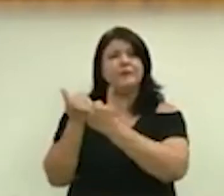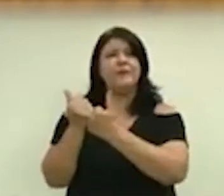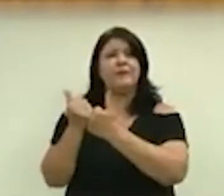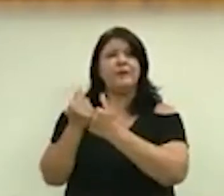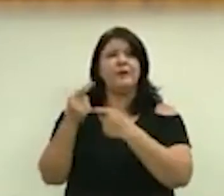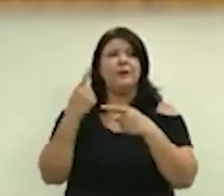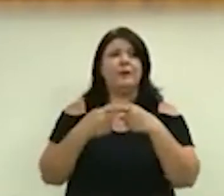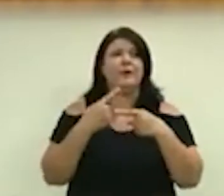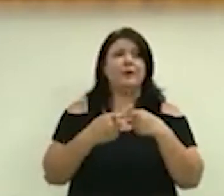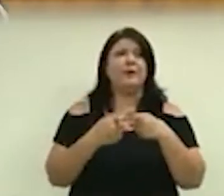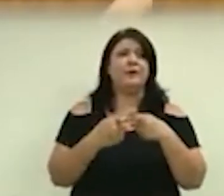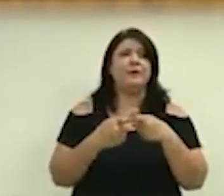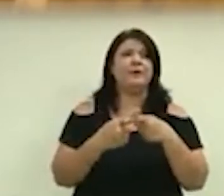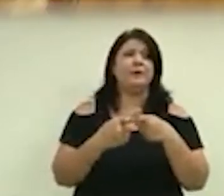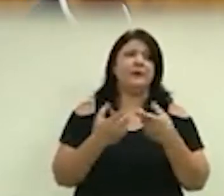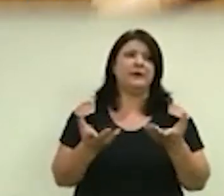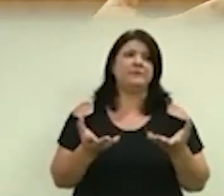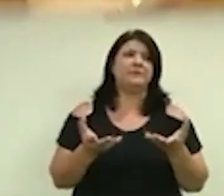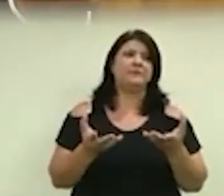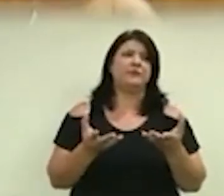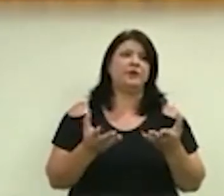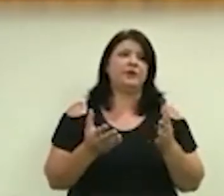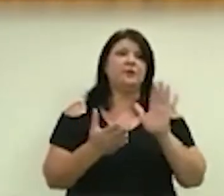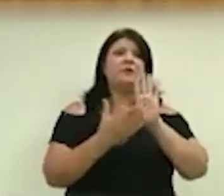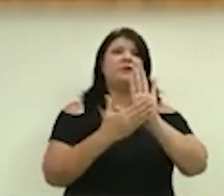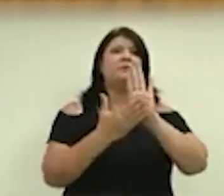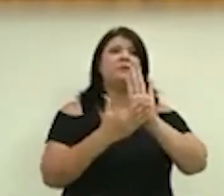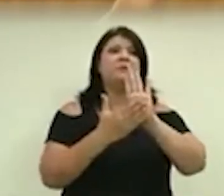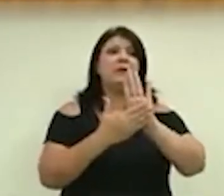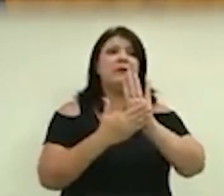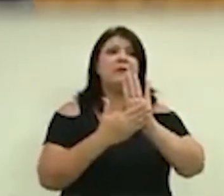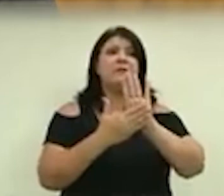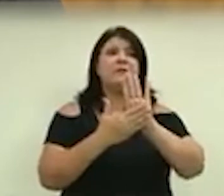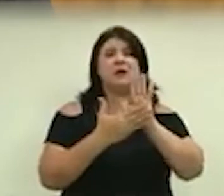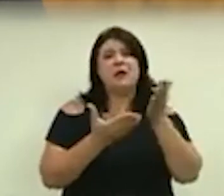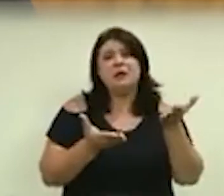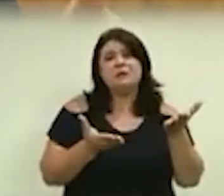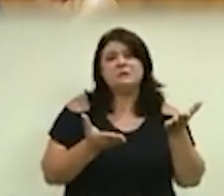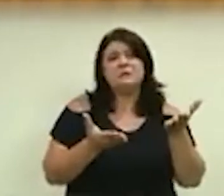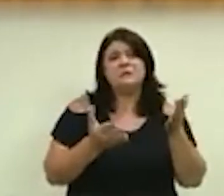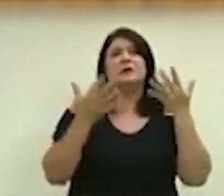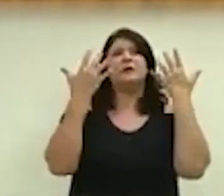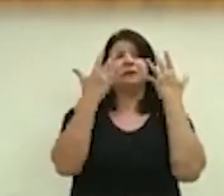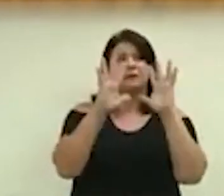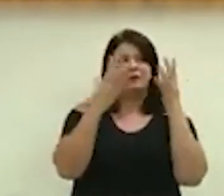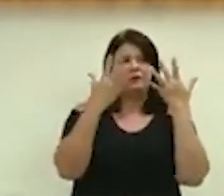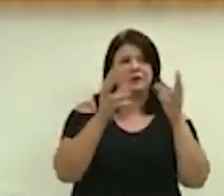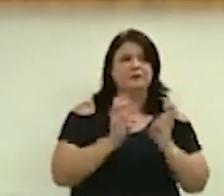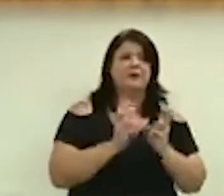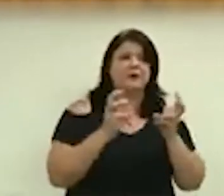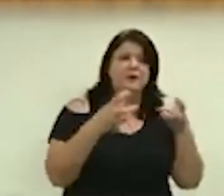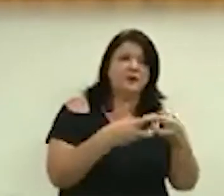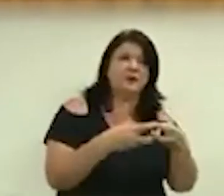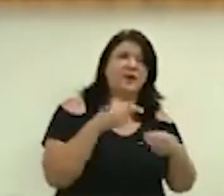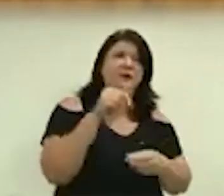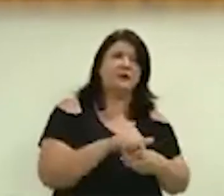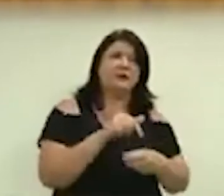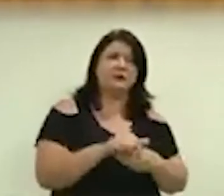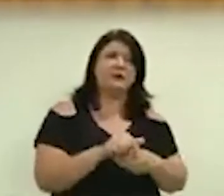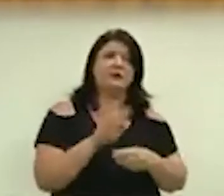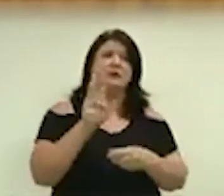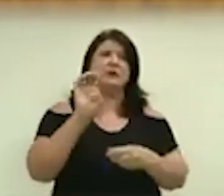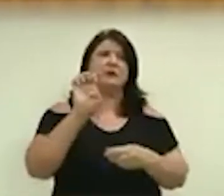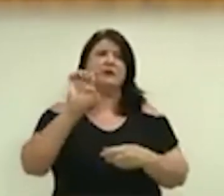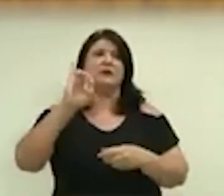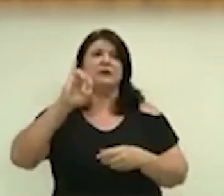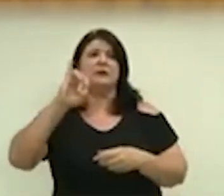assunto. Quando a gente fala de transparência, transparência é isso. E aí já parabenizo esta Casa de Leis, viu, presidente, e os